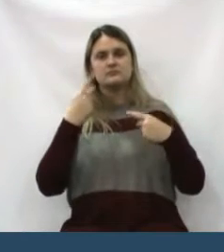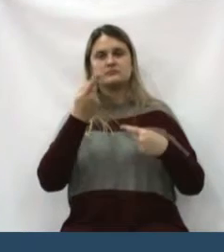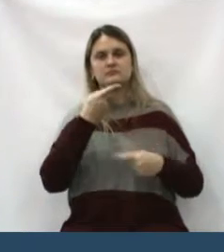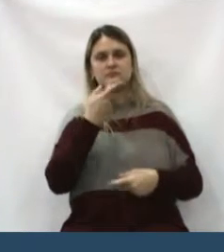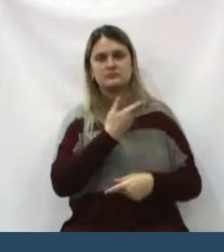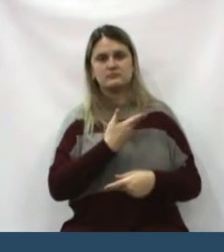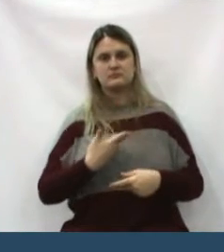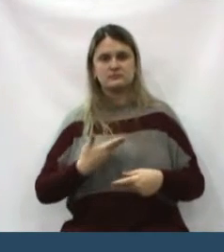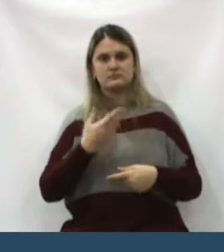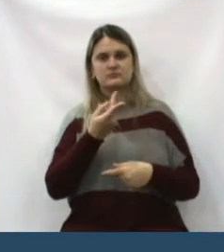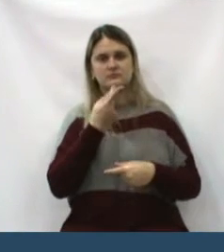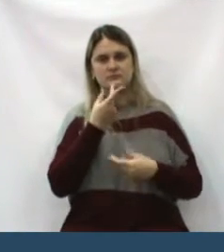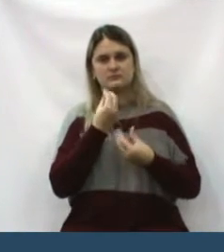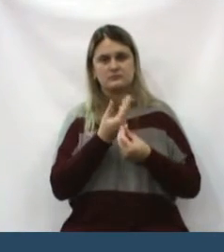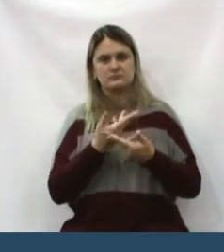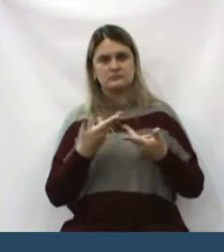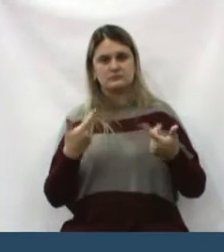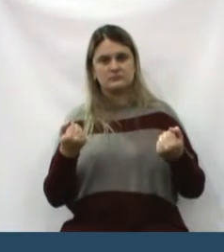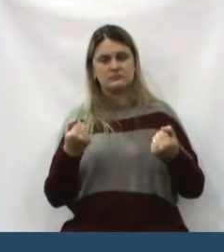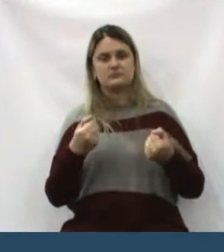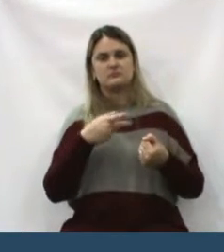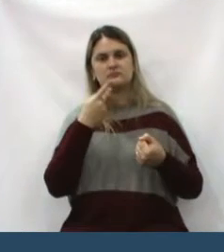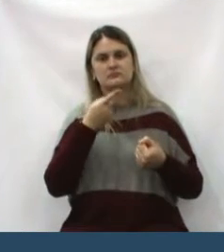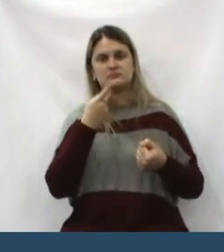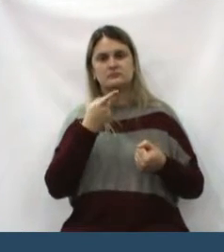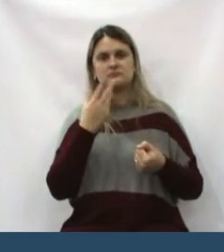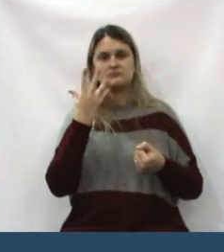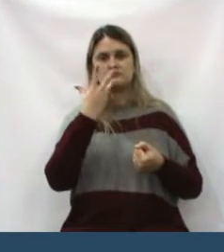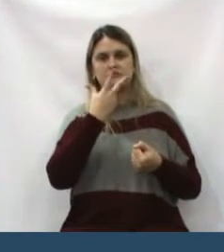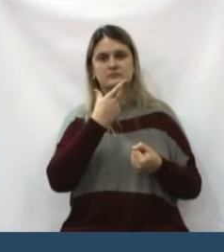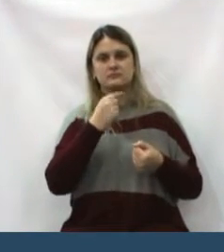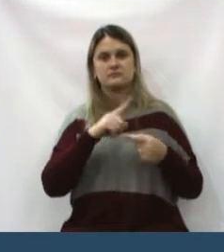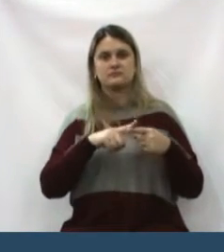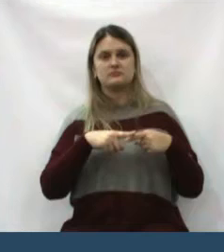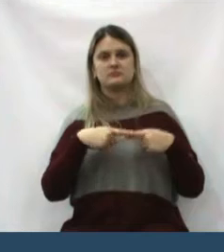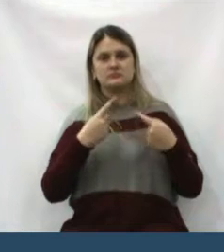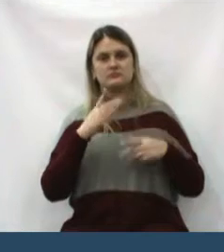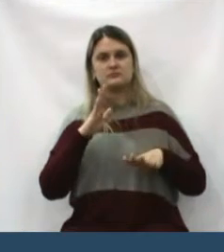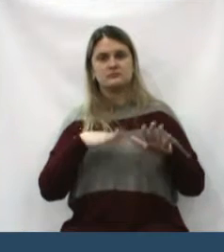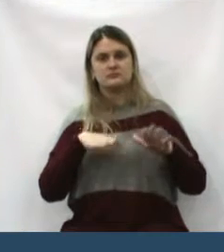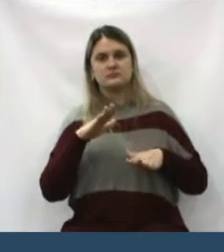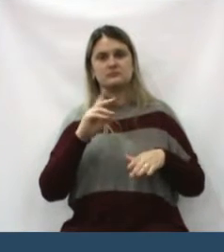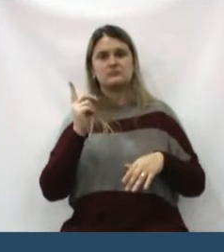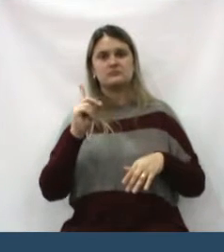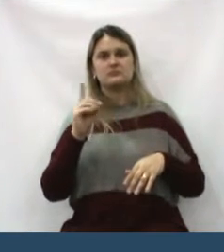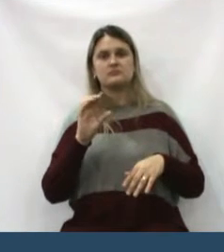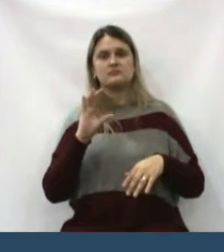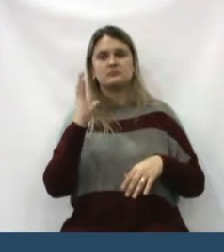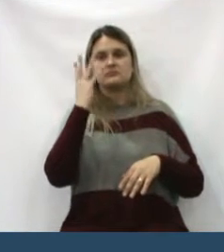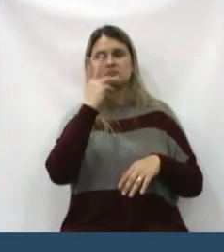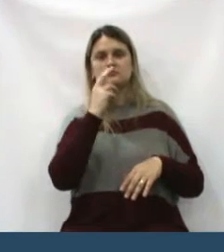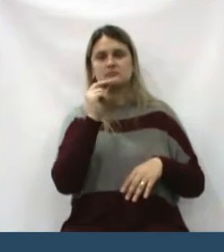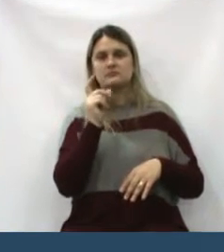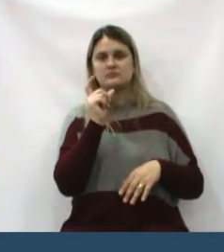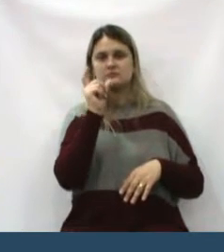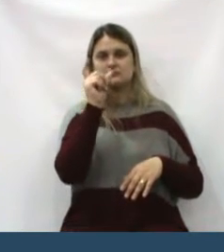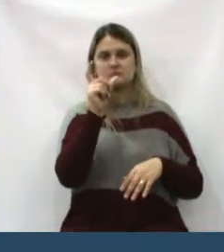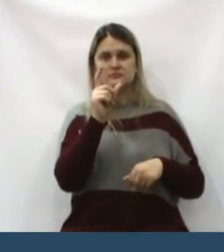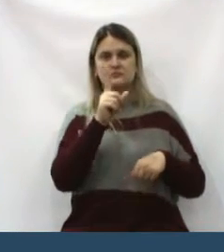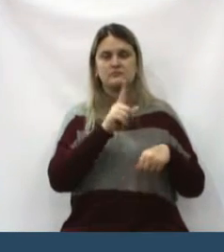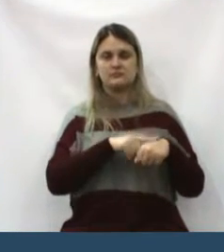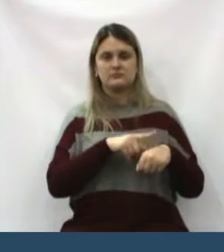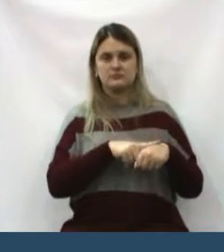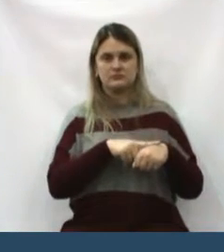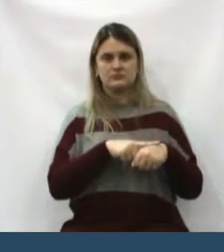falar do governo, falar de tantas pessoas, falar bonito, mas talvez não são as mais belas palavras que